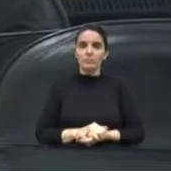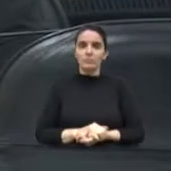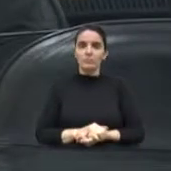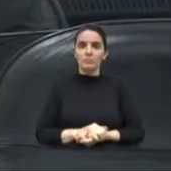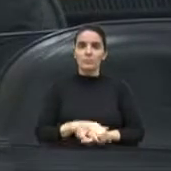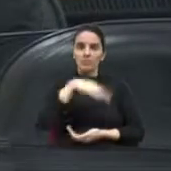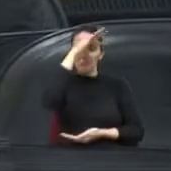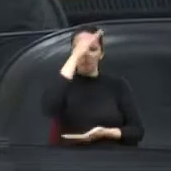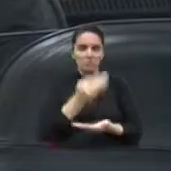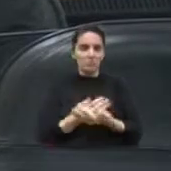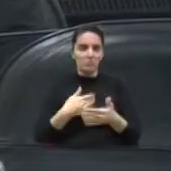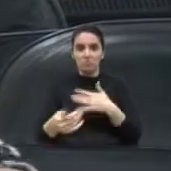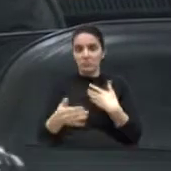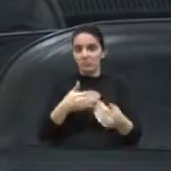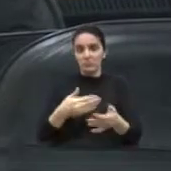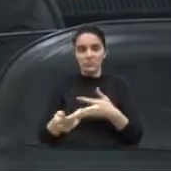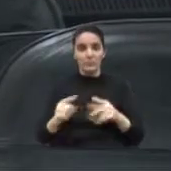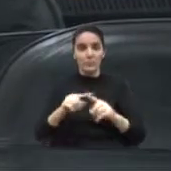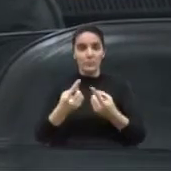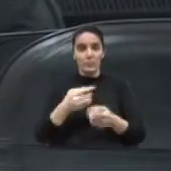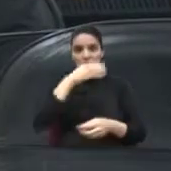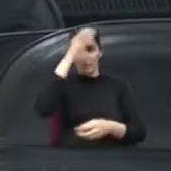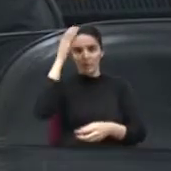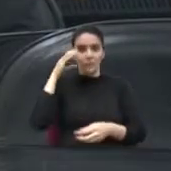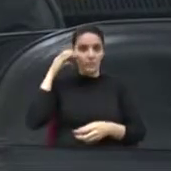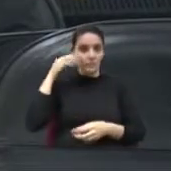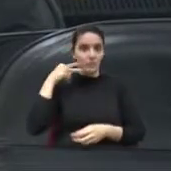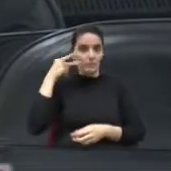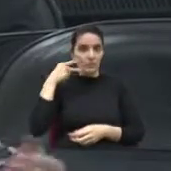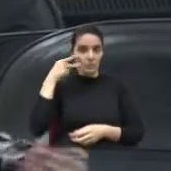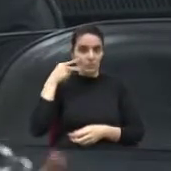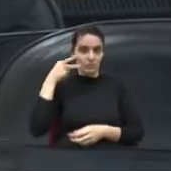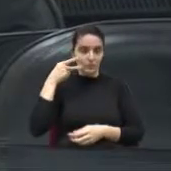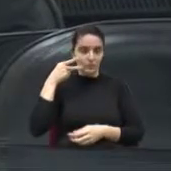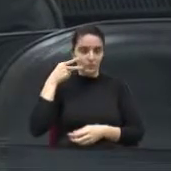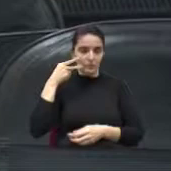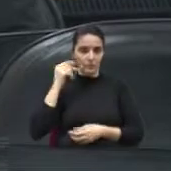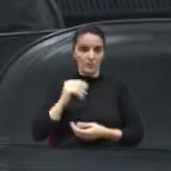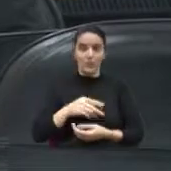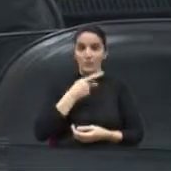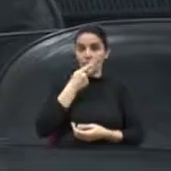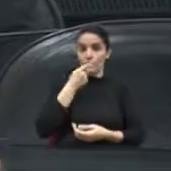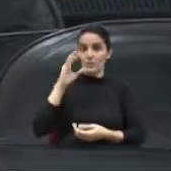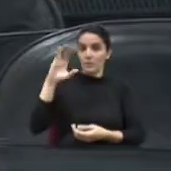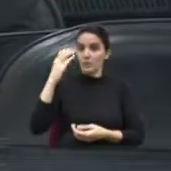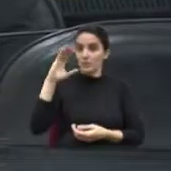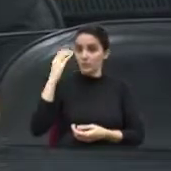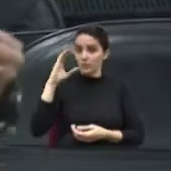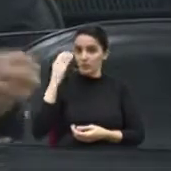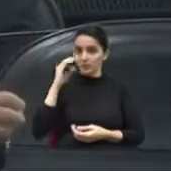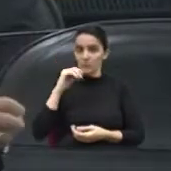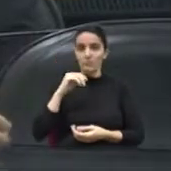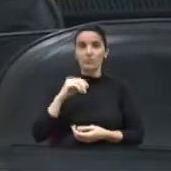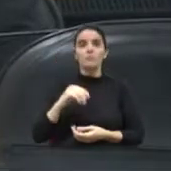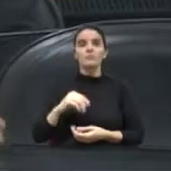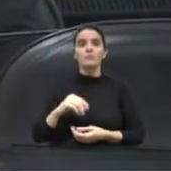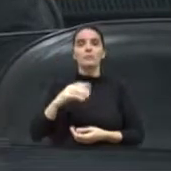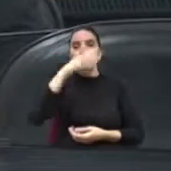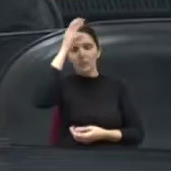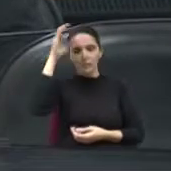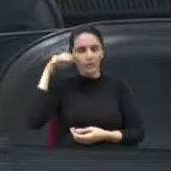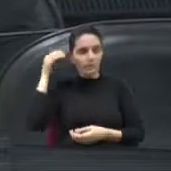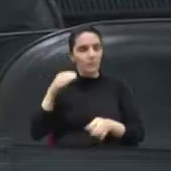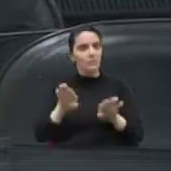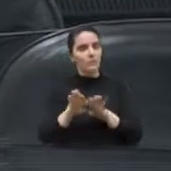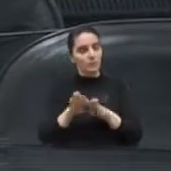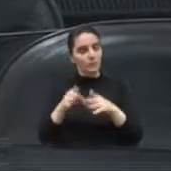E pela convicção enquanto parlamentar, pelo prisma da ciência, eu também sou contra o